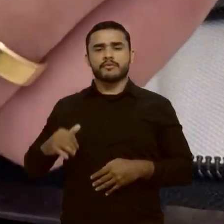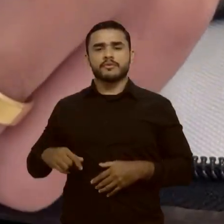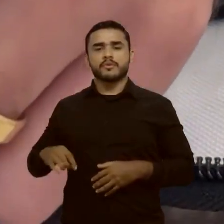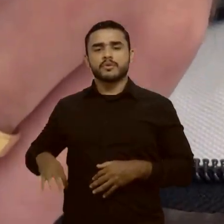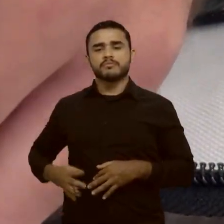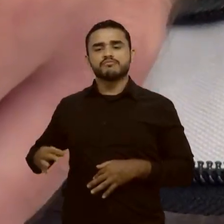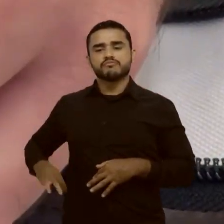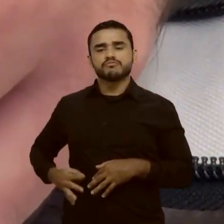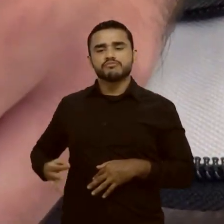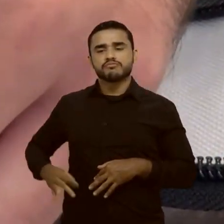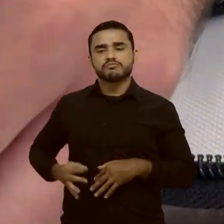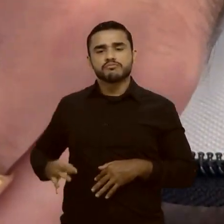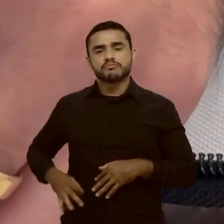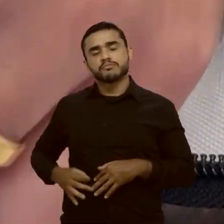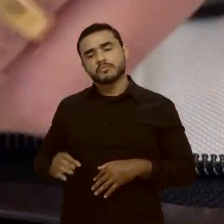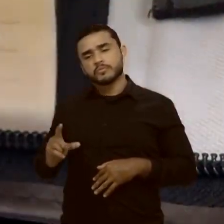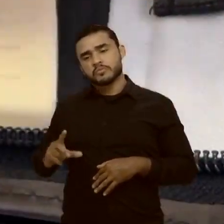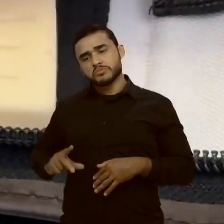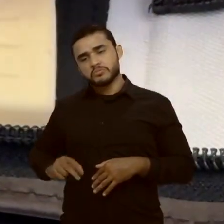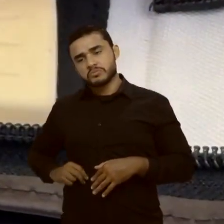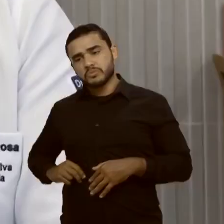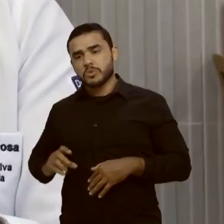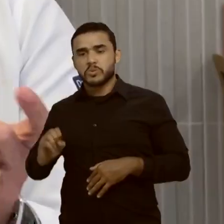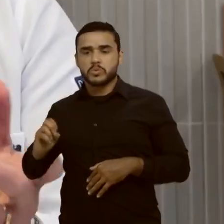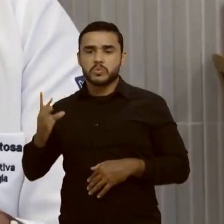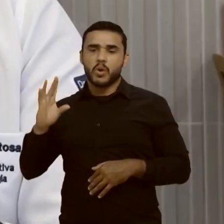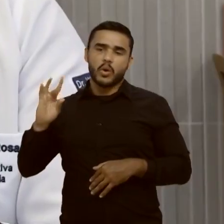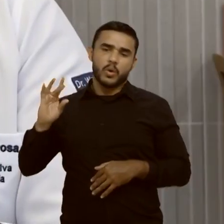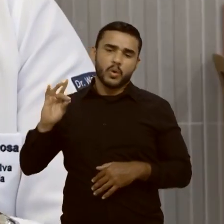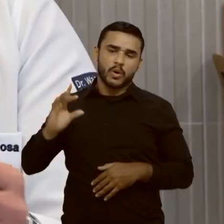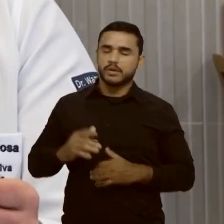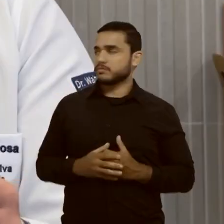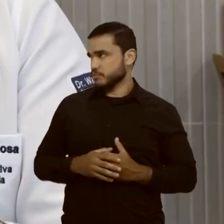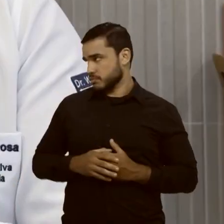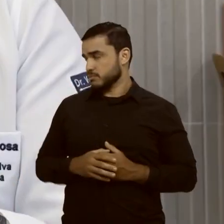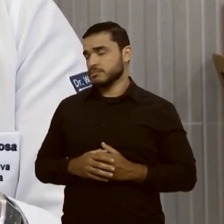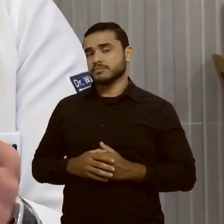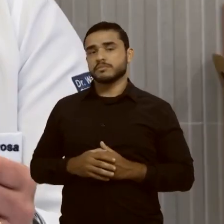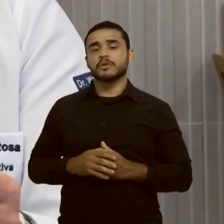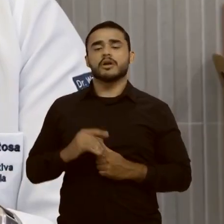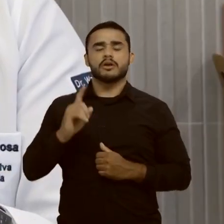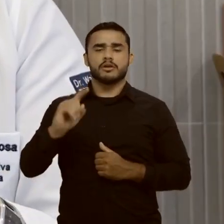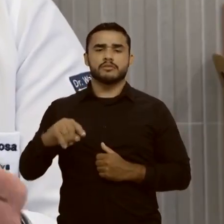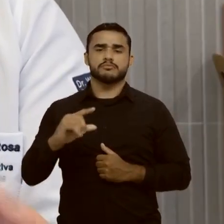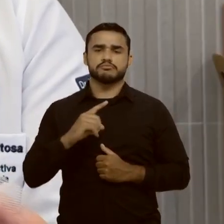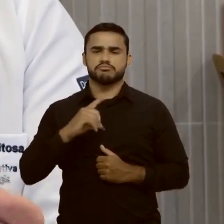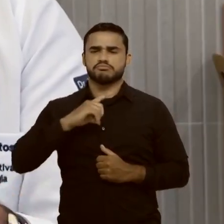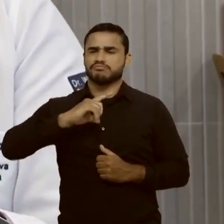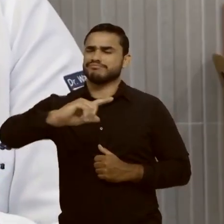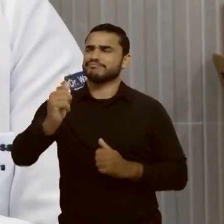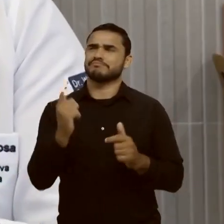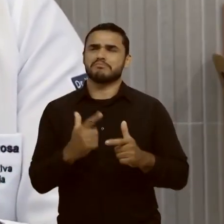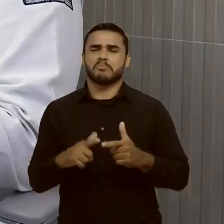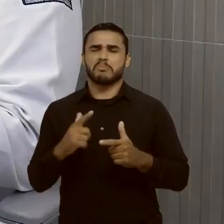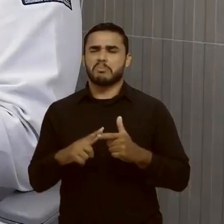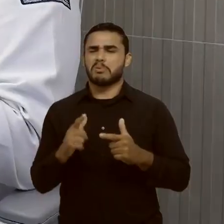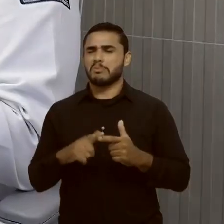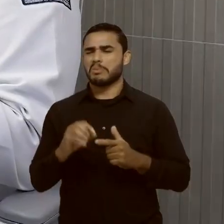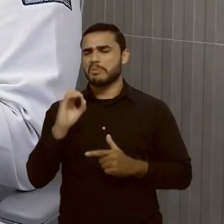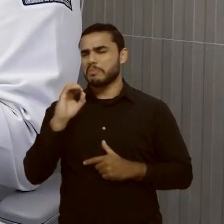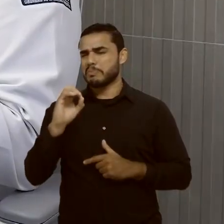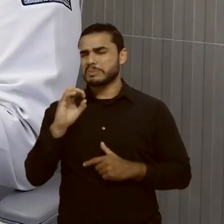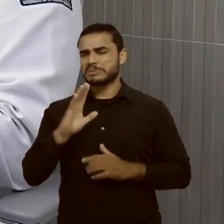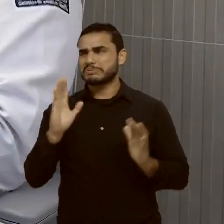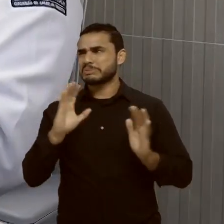com pontos, grampos ou cola cirúrgica. A taxa de complicação é mínima, varia entre 0,5% a 1%. Para você